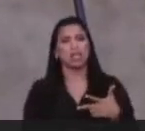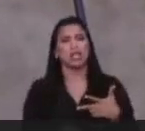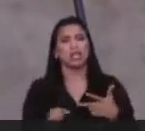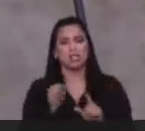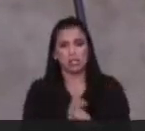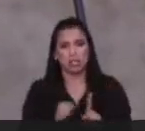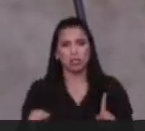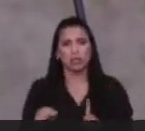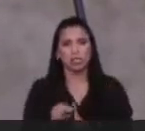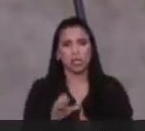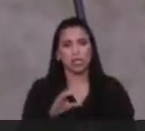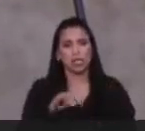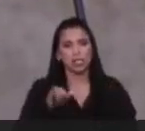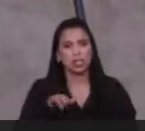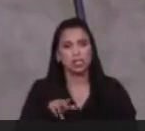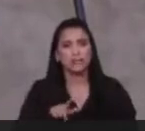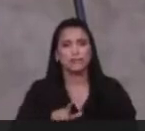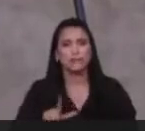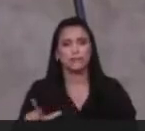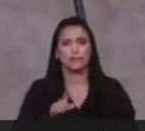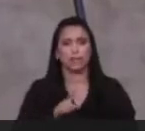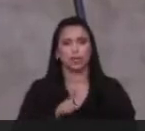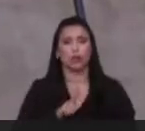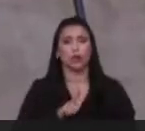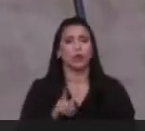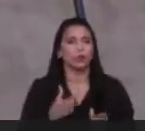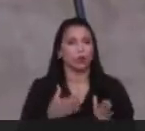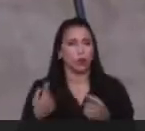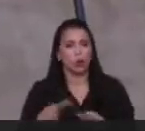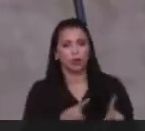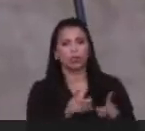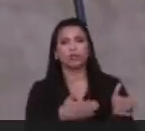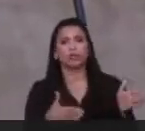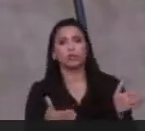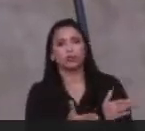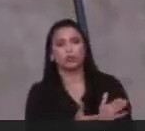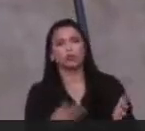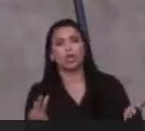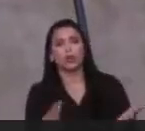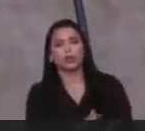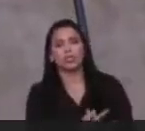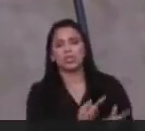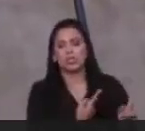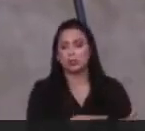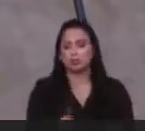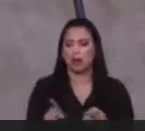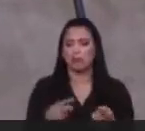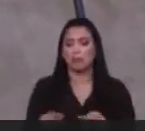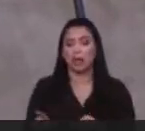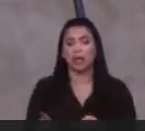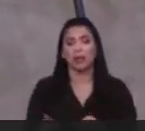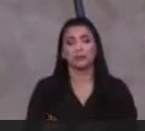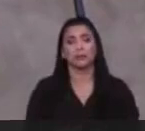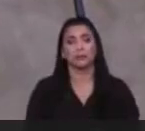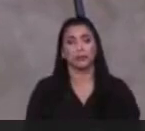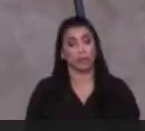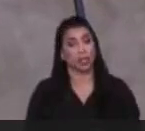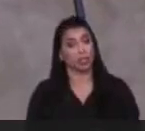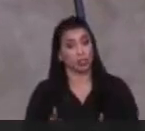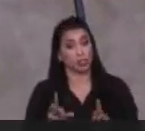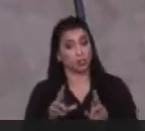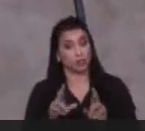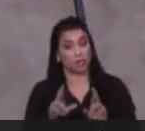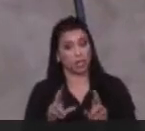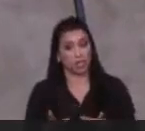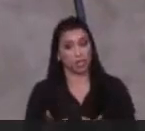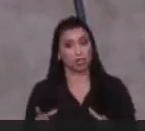da sociedade civil à vilania praticada e na contramão do que